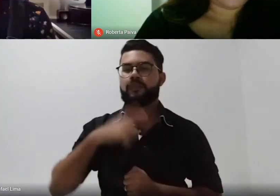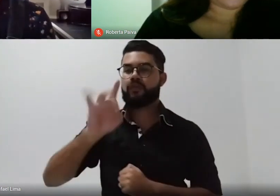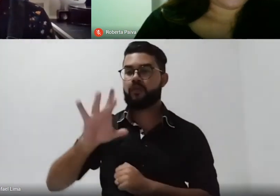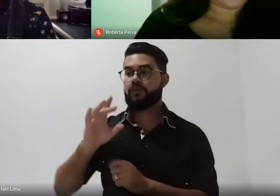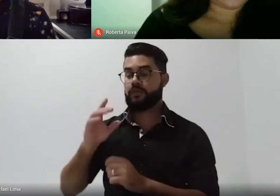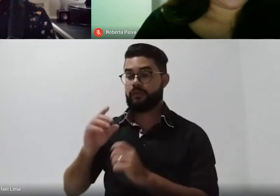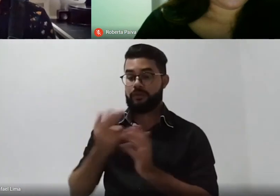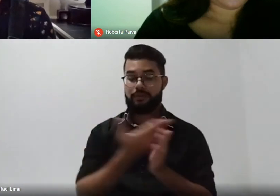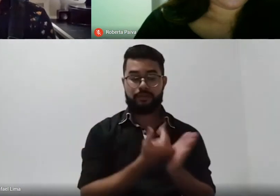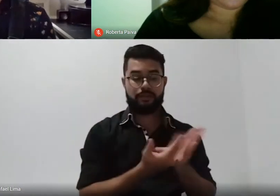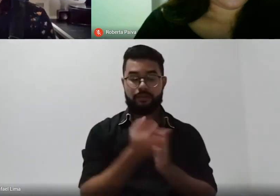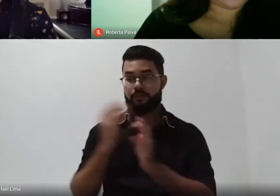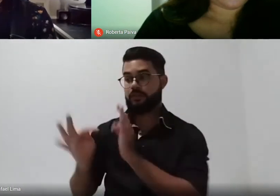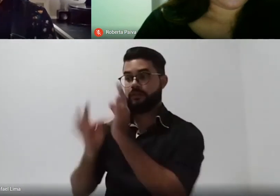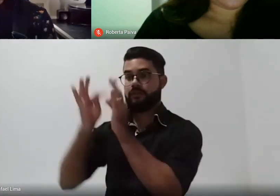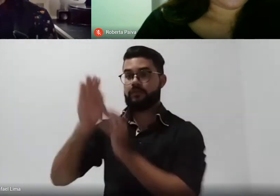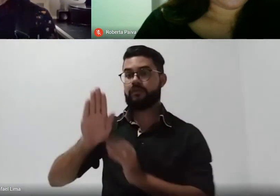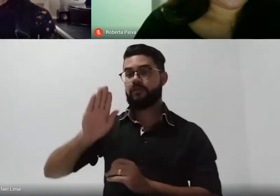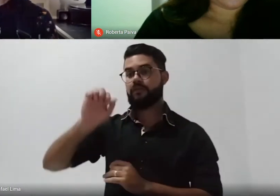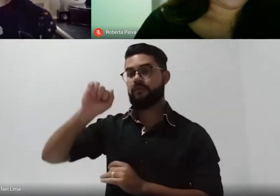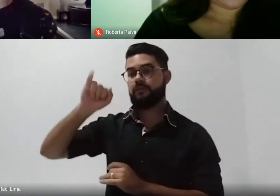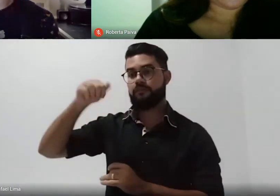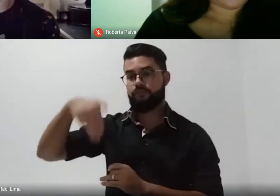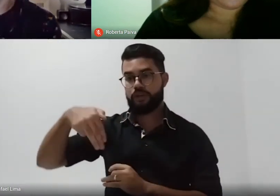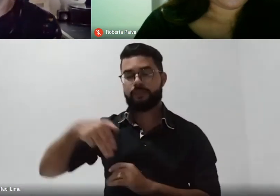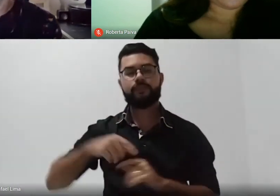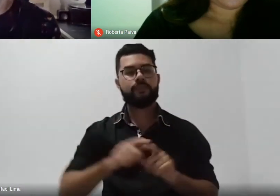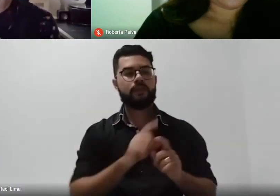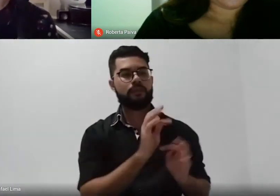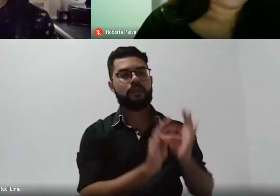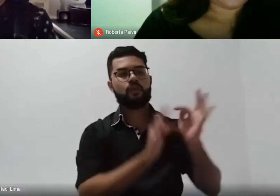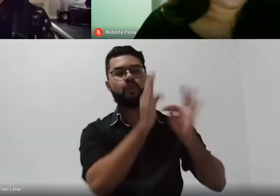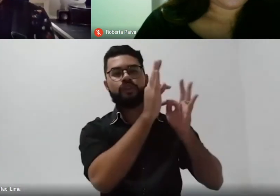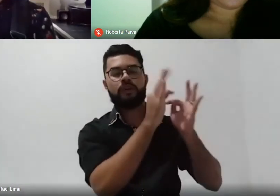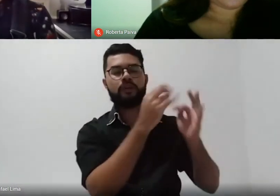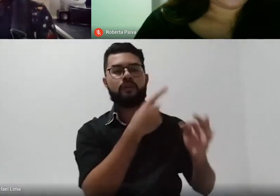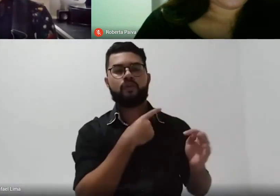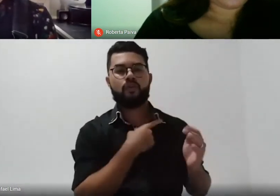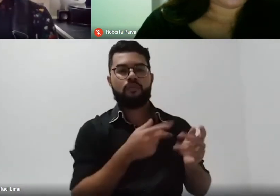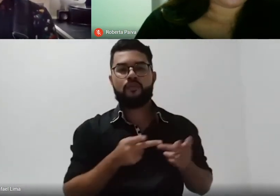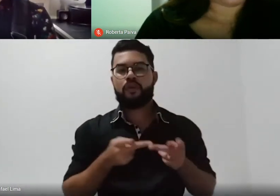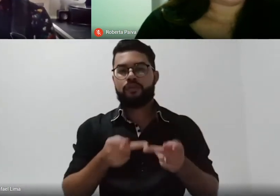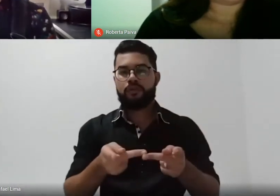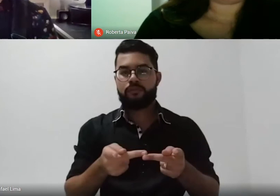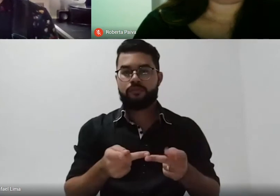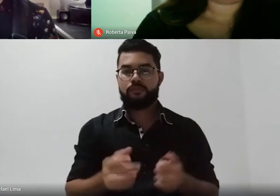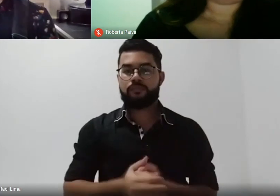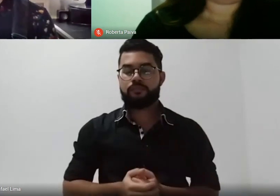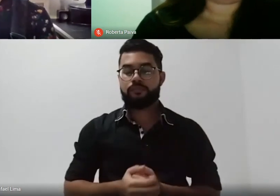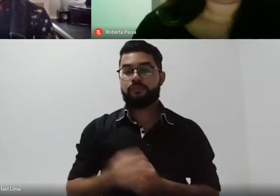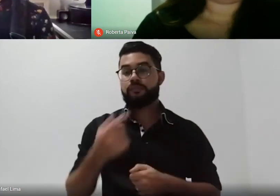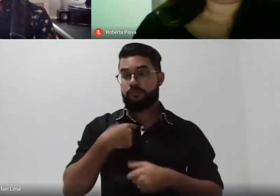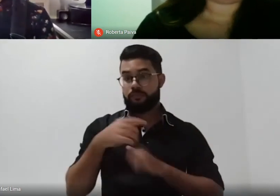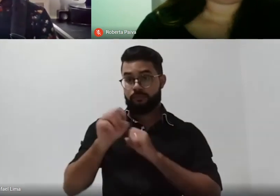tecnologia BIM, e 3º ano, projeto. Então, eu estou ensinando no 2º período, ou no 2º ano, né, e